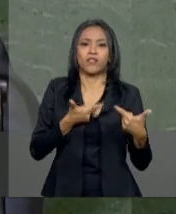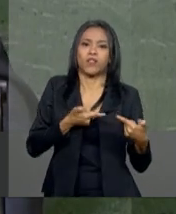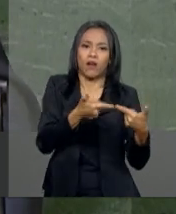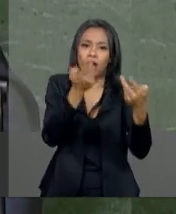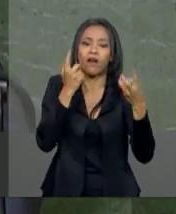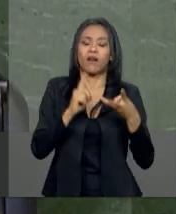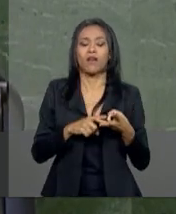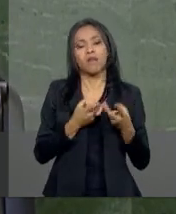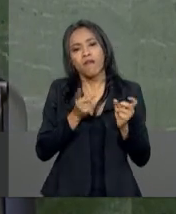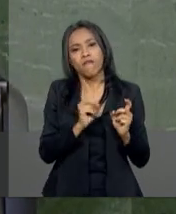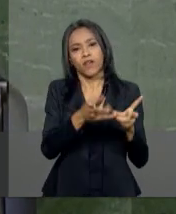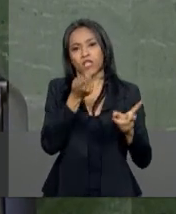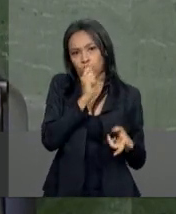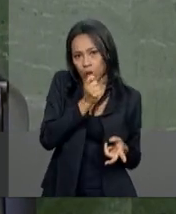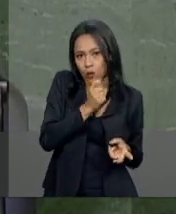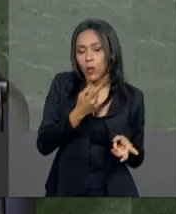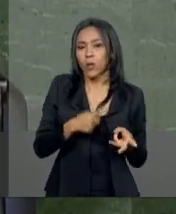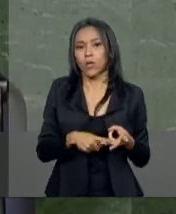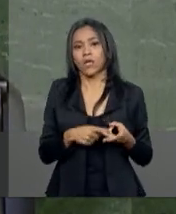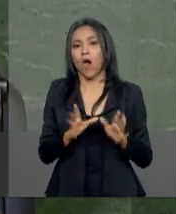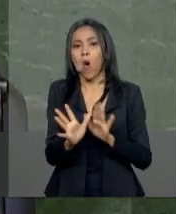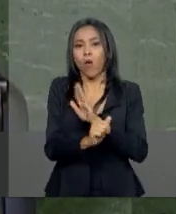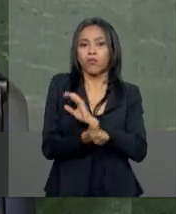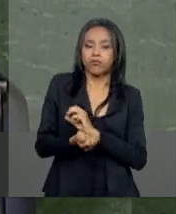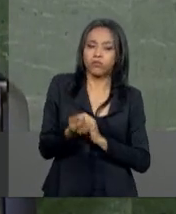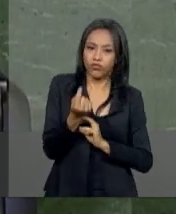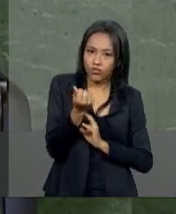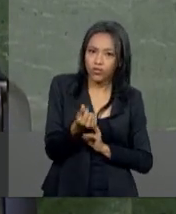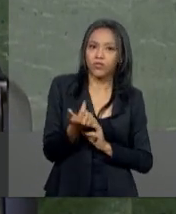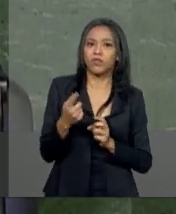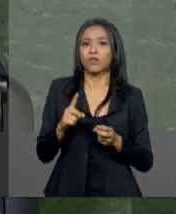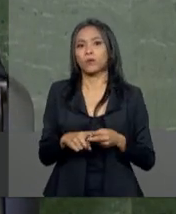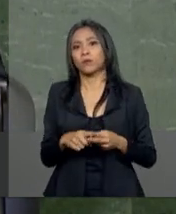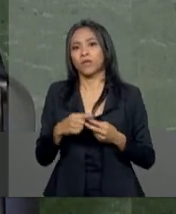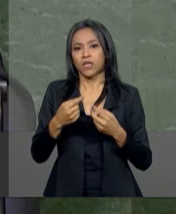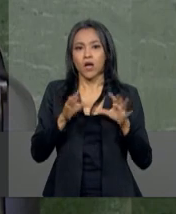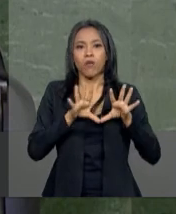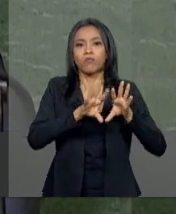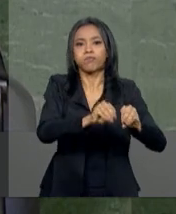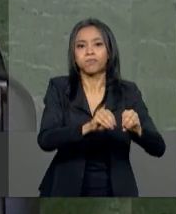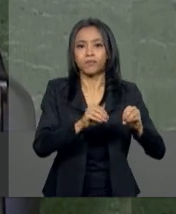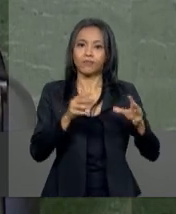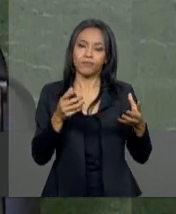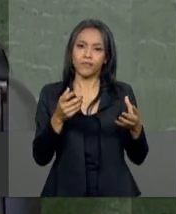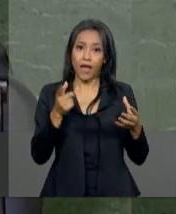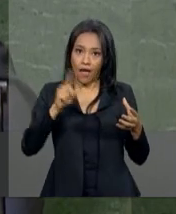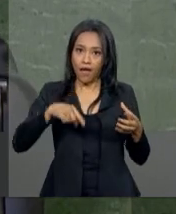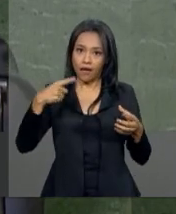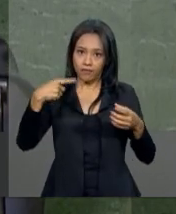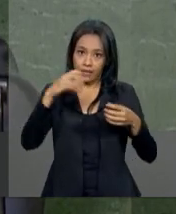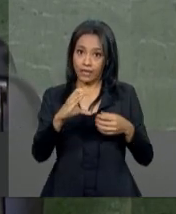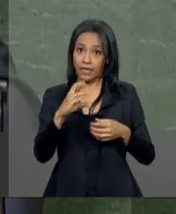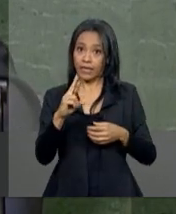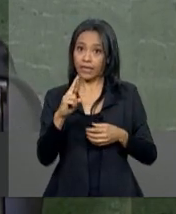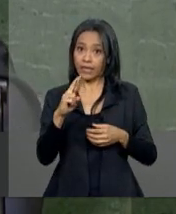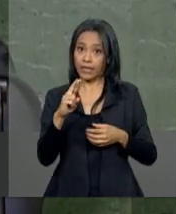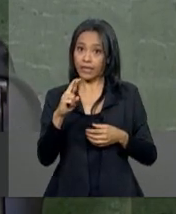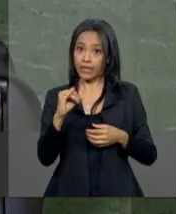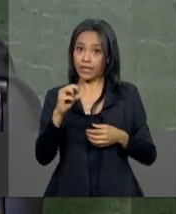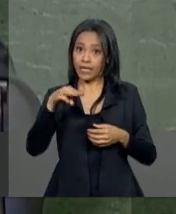de drogas a lavagem dinheiro à exploração sexual crimes que não conhecem fronteiras